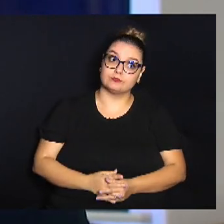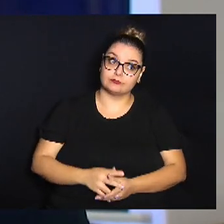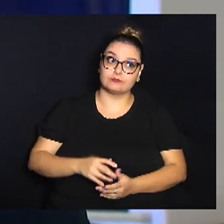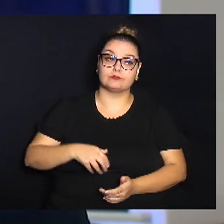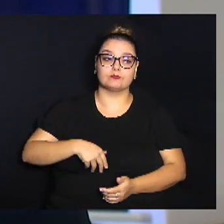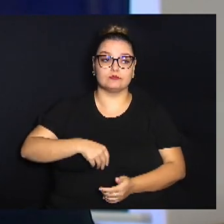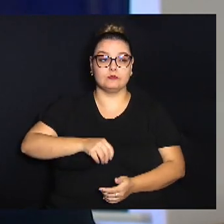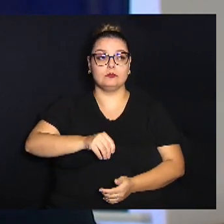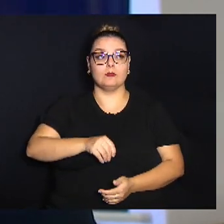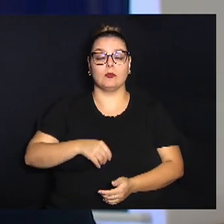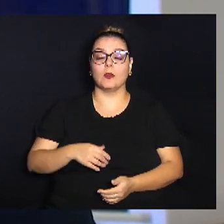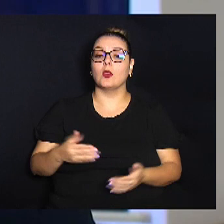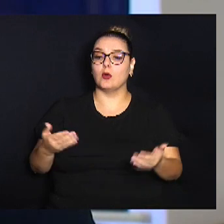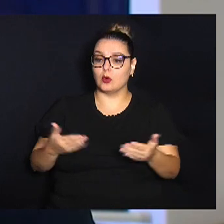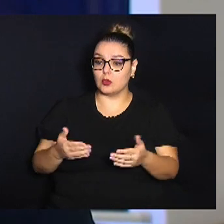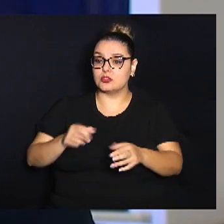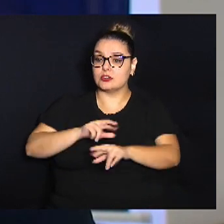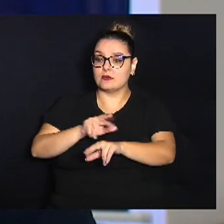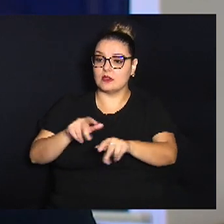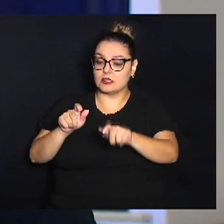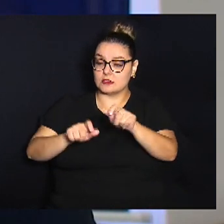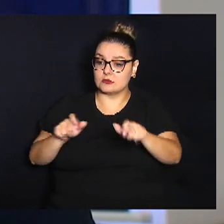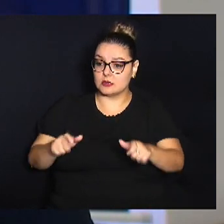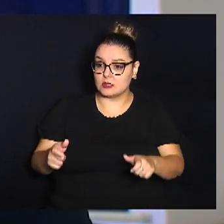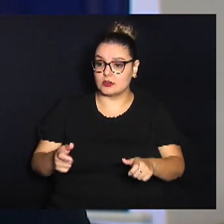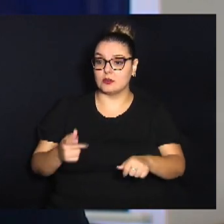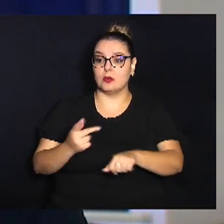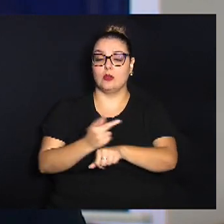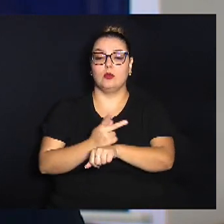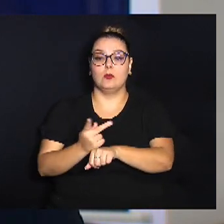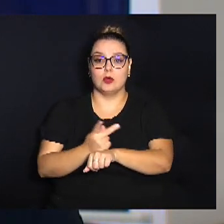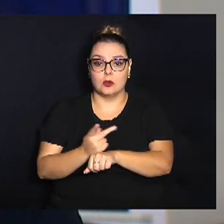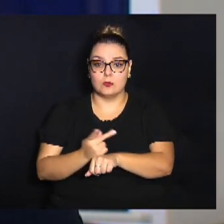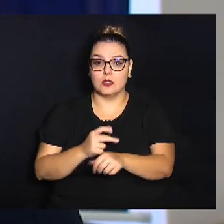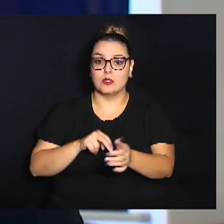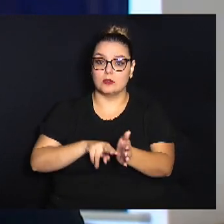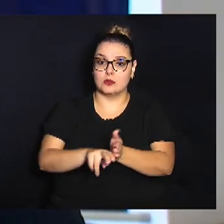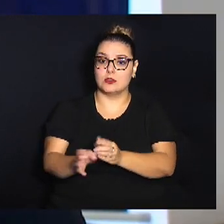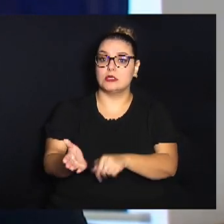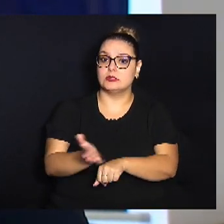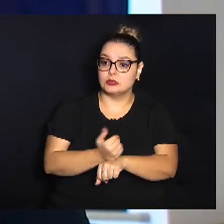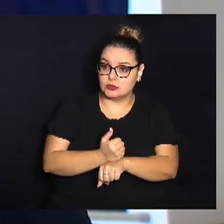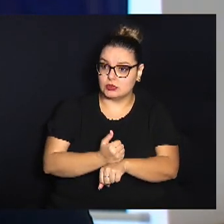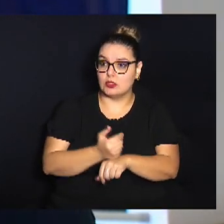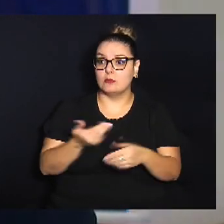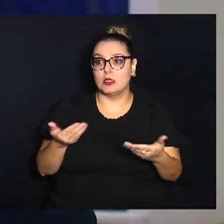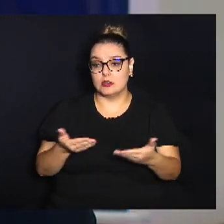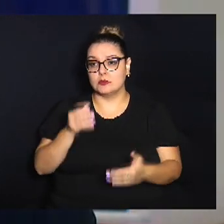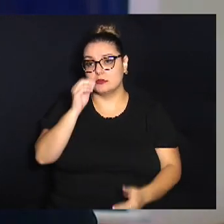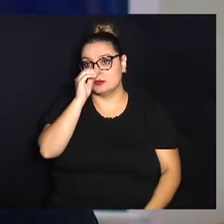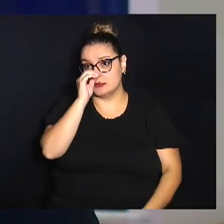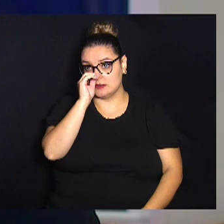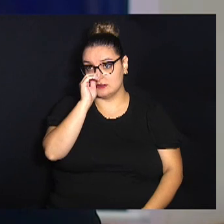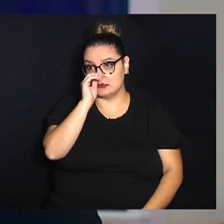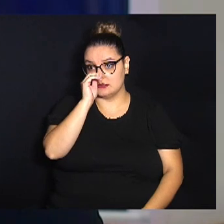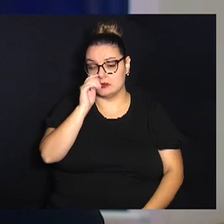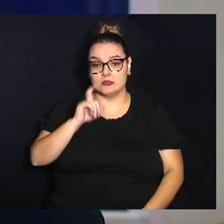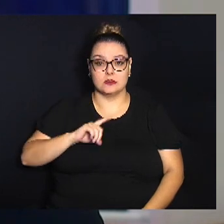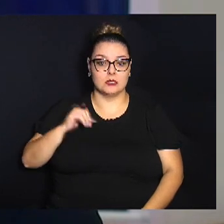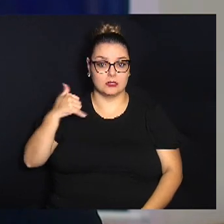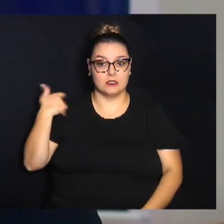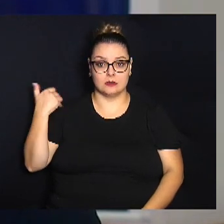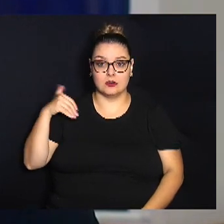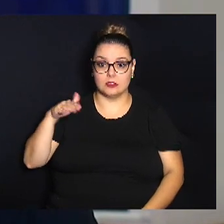gente já tem muitas pessoas que vão buscar já esse diagnóstico precocemente, mas hoje a gente tem muitos adultos,